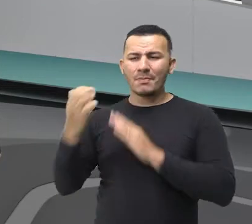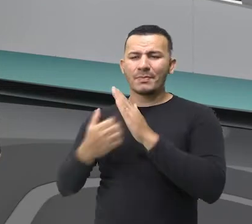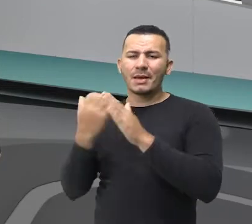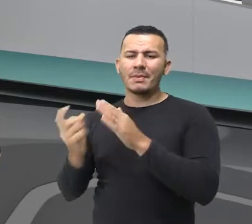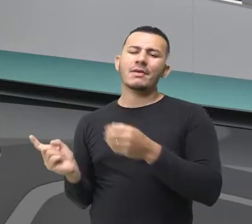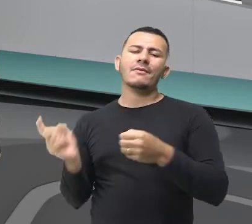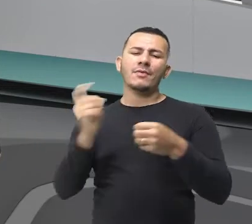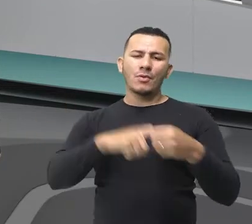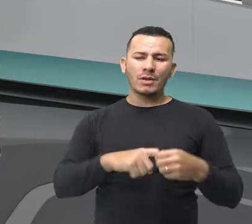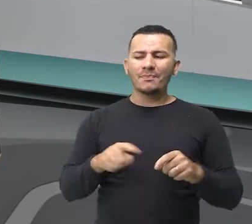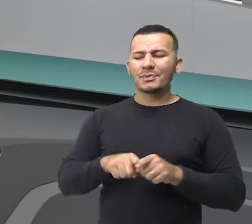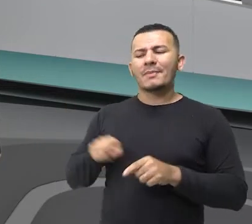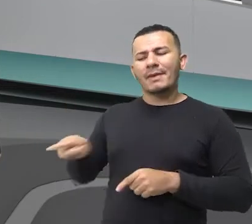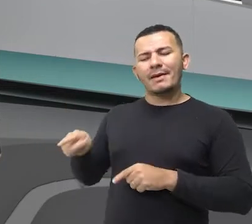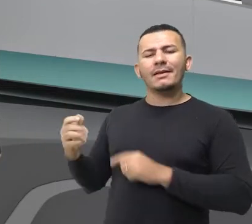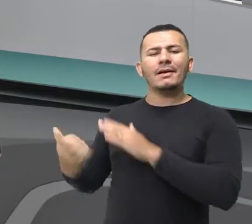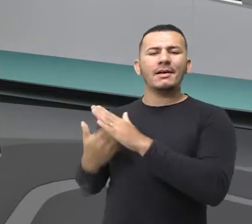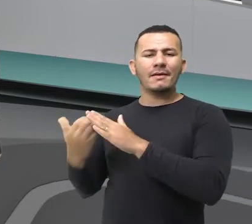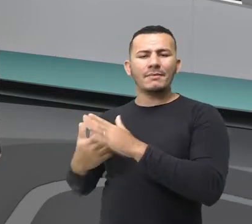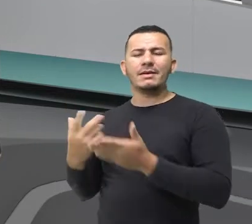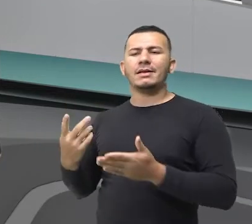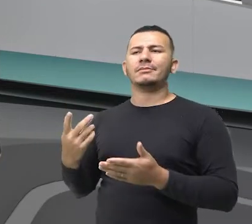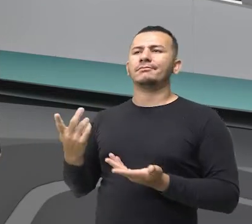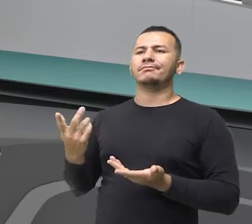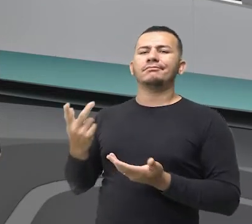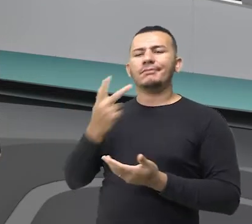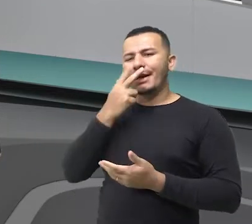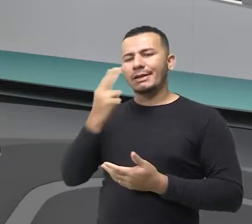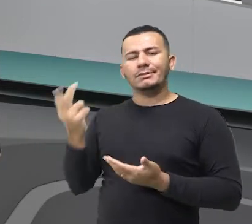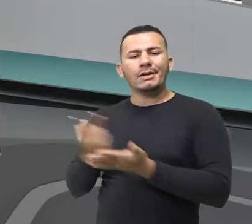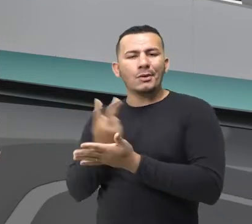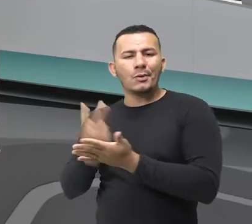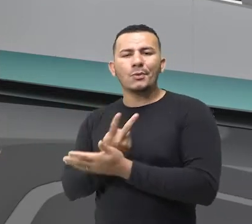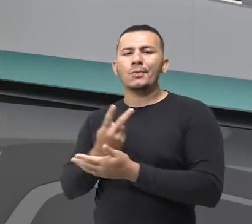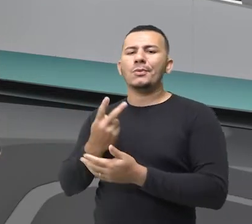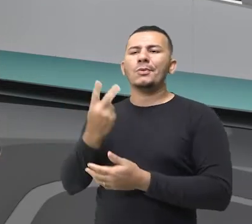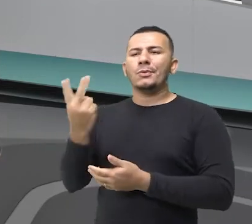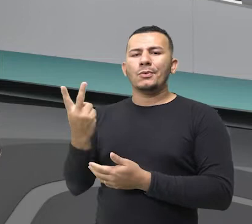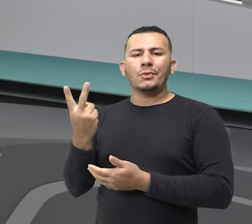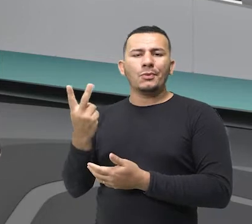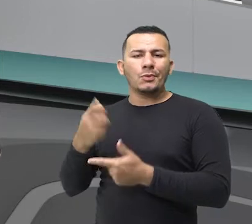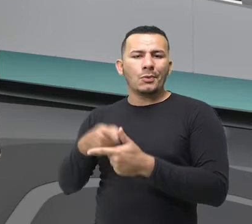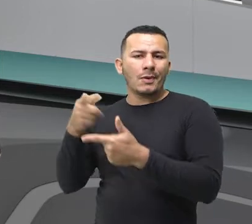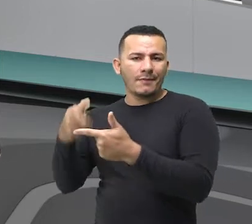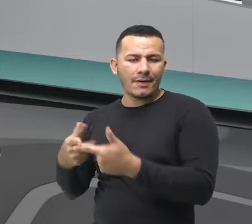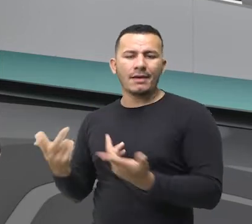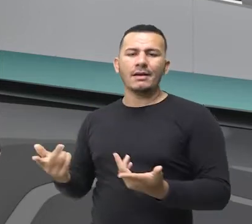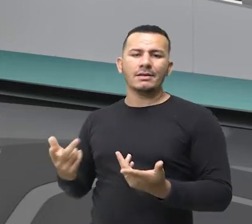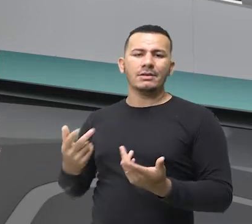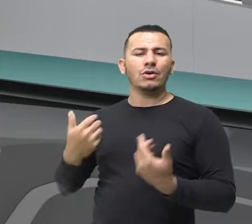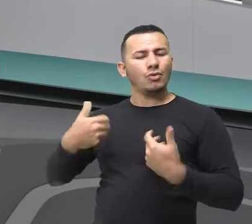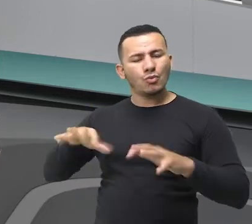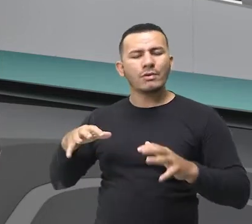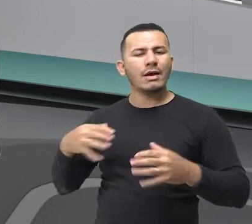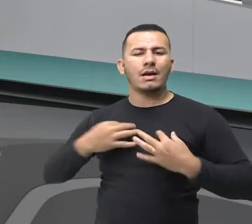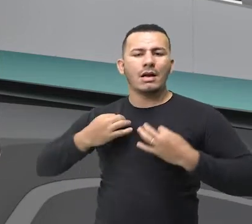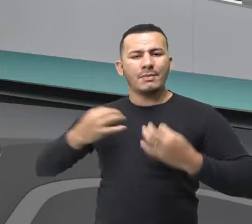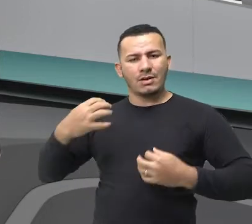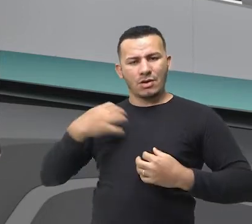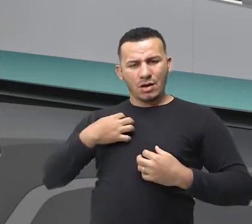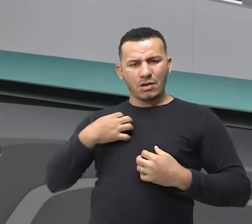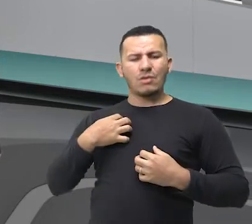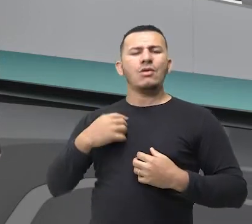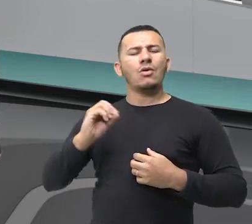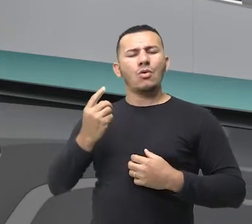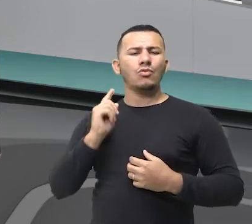fato da empresa tem cometido o erro de enviar o mesmo produto duas vezes sendo que ele não queria aquele com uma camisa com o